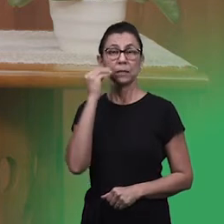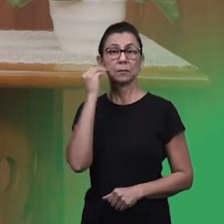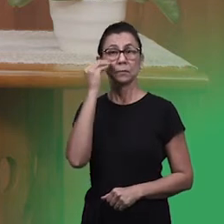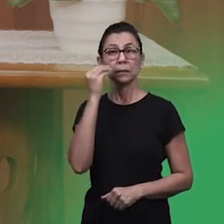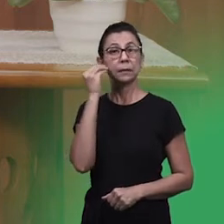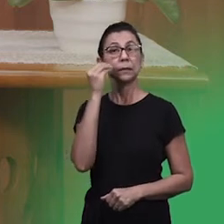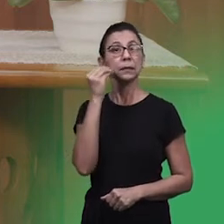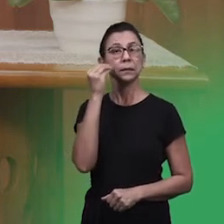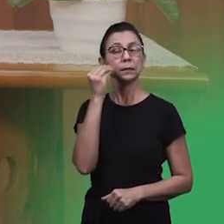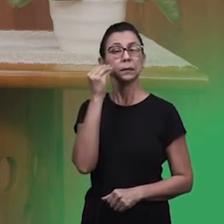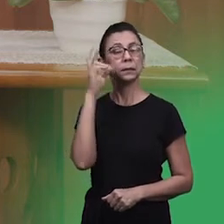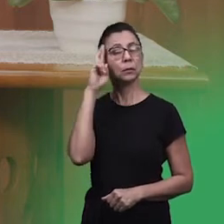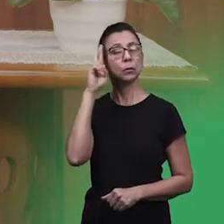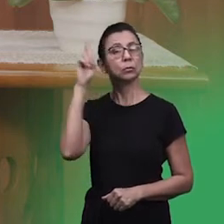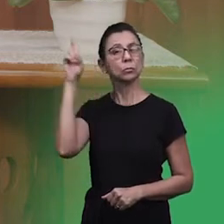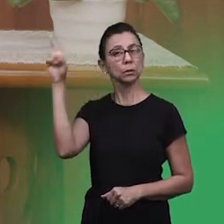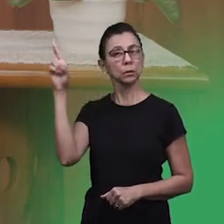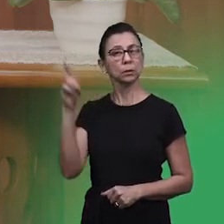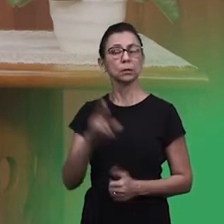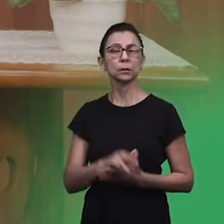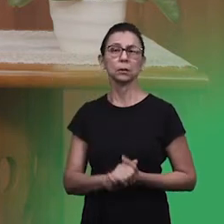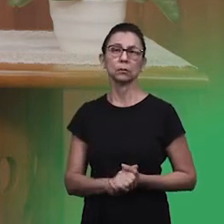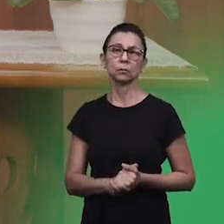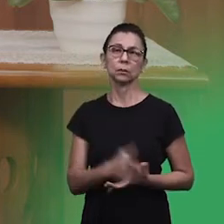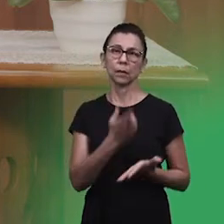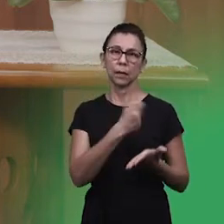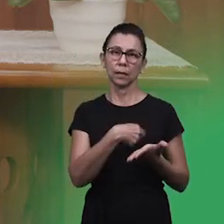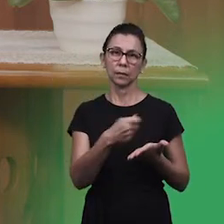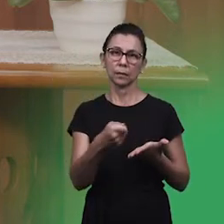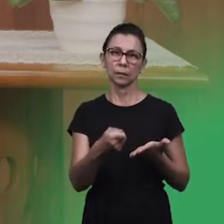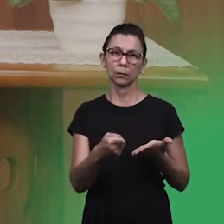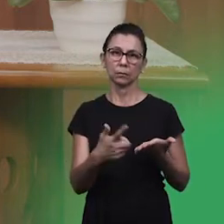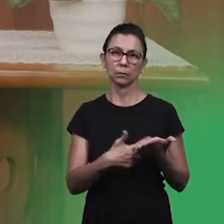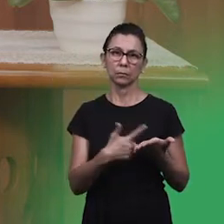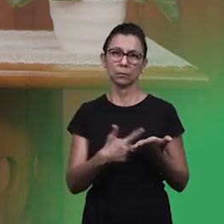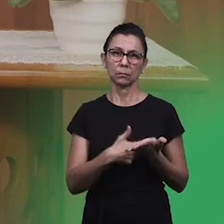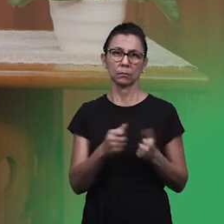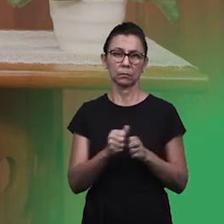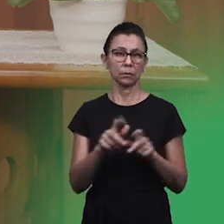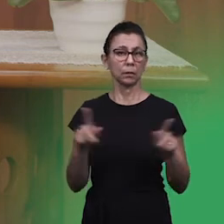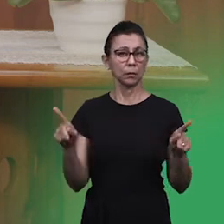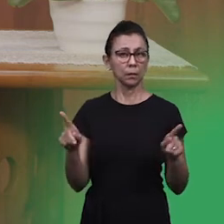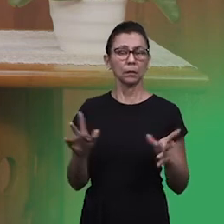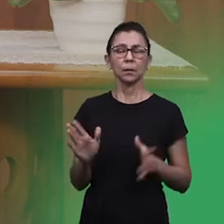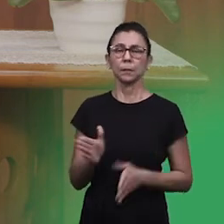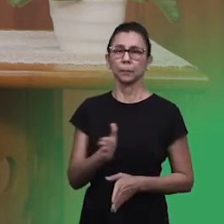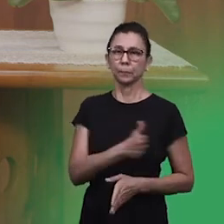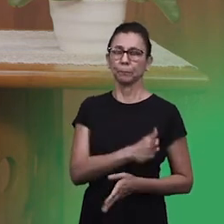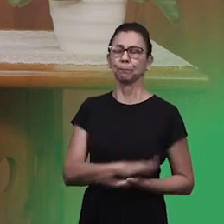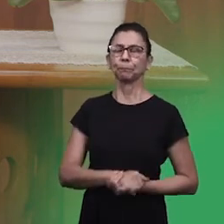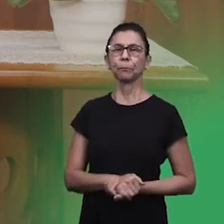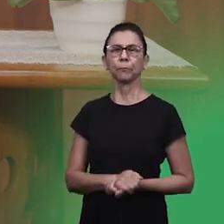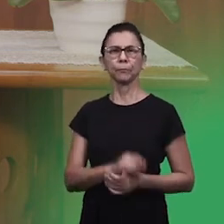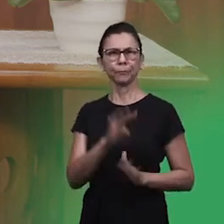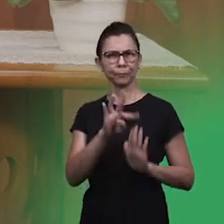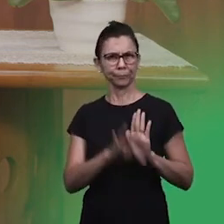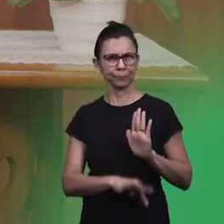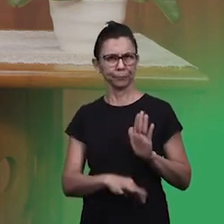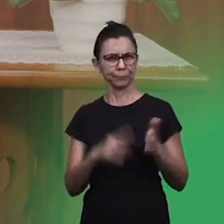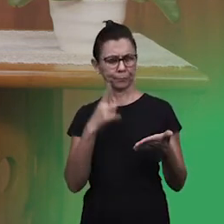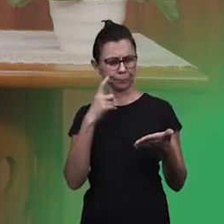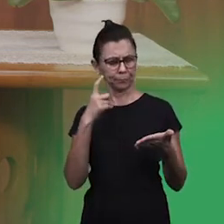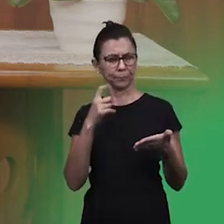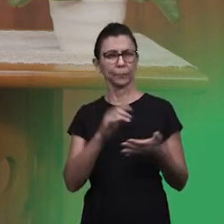Senhor, e essa experiência está registrada no livro de Apocalipse. E é interessante que o texto que nós lemos diz o